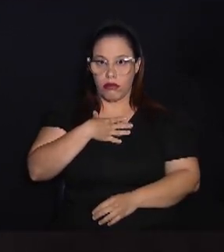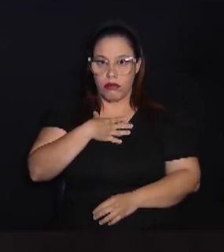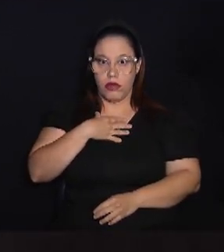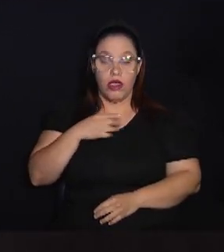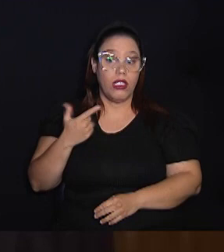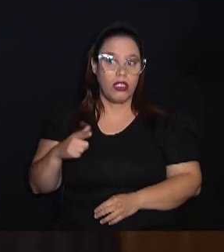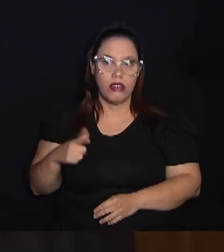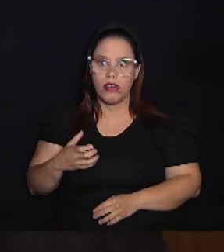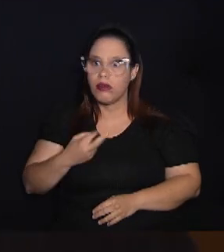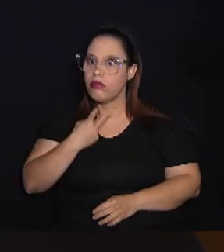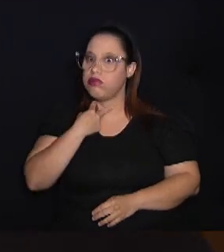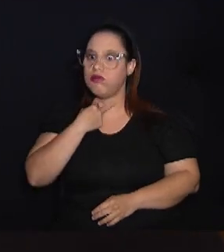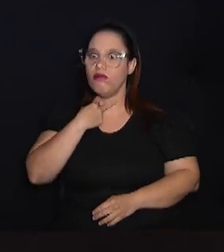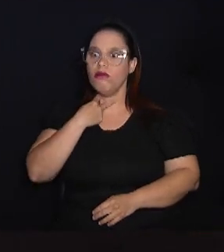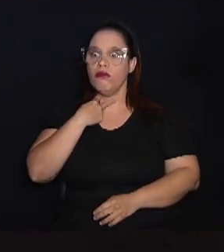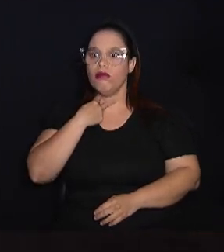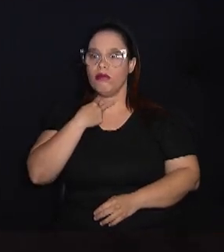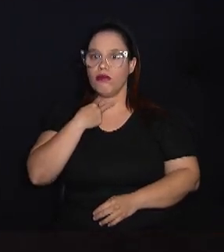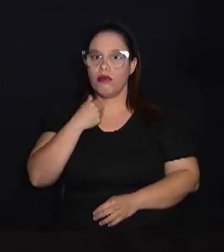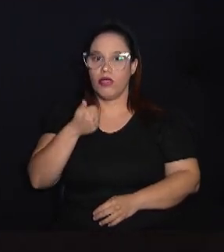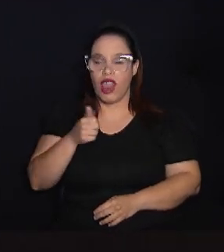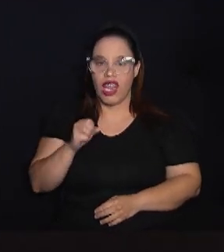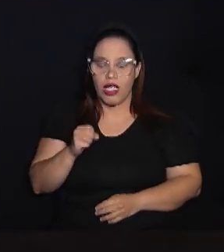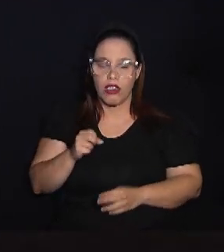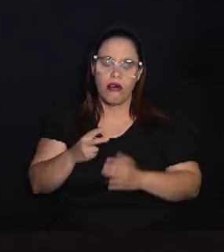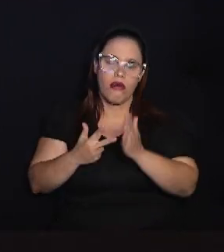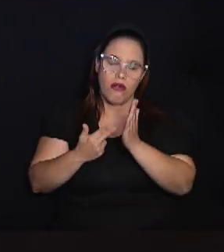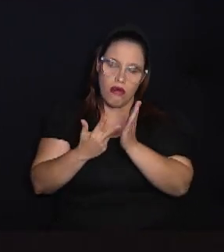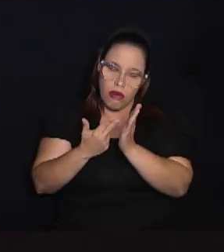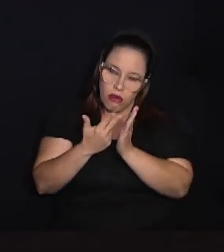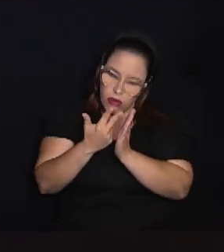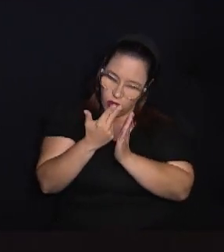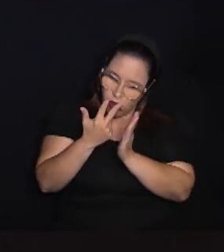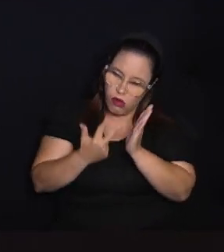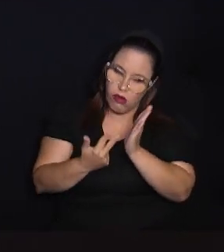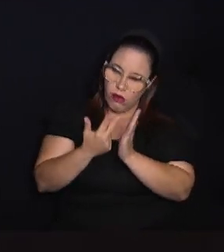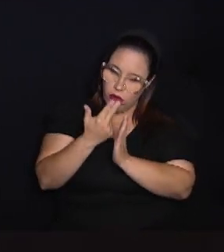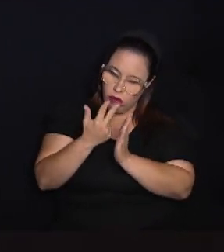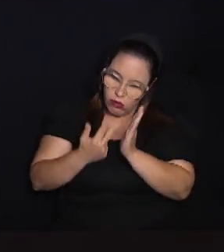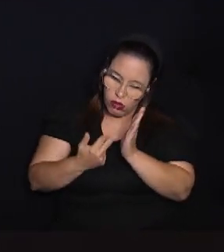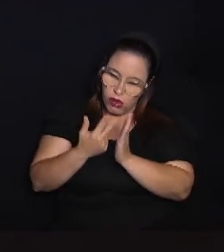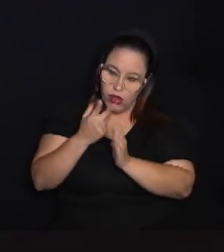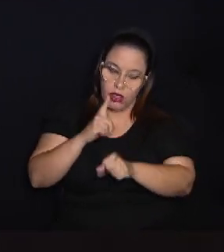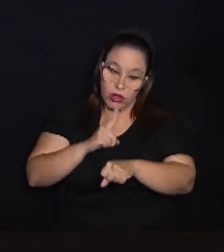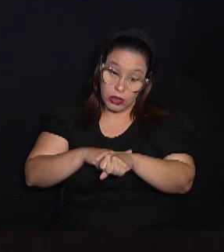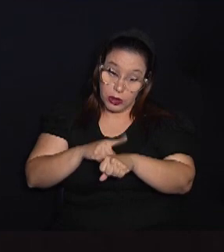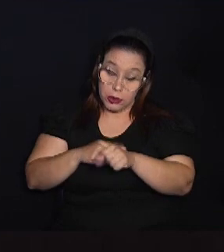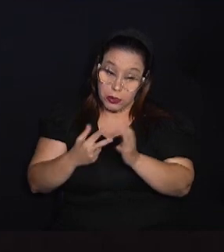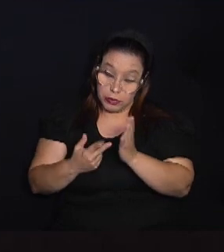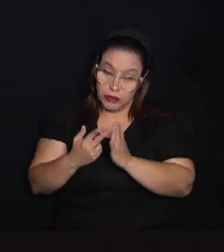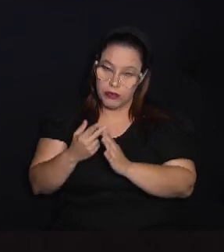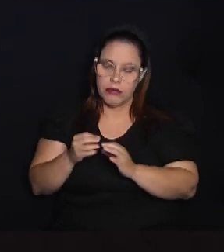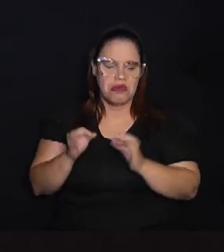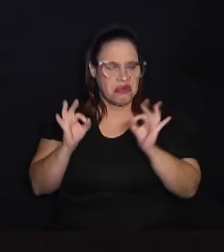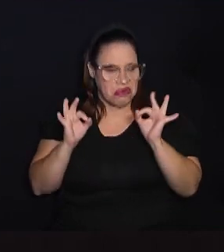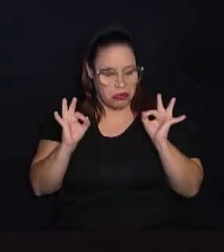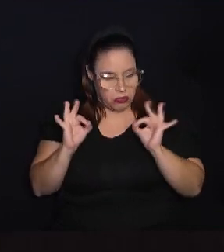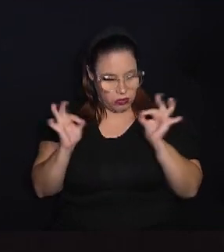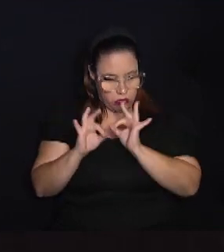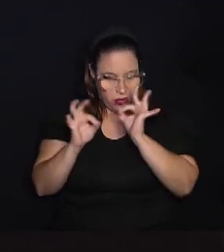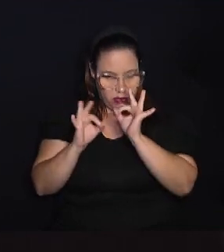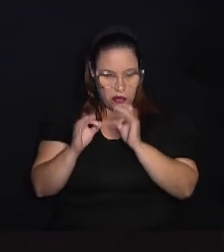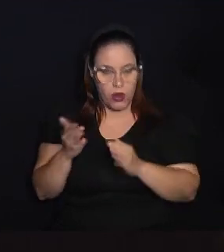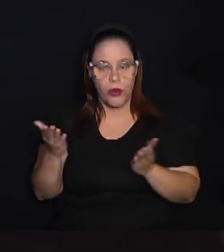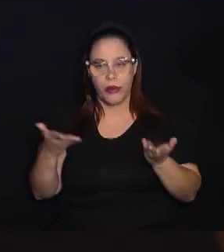Eu não tinha como respirar. Foram 10 horas de cirurgia, né? E, assim, mas foi um sucesso. Hoje